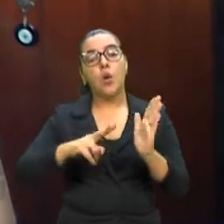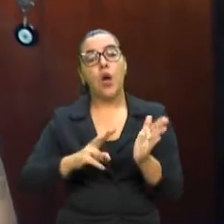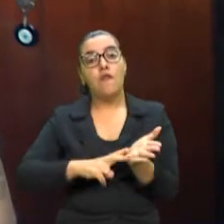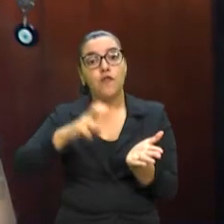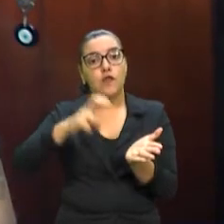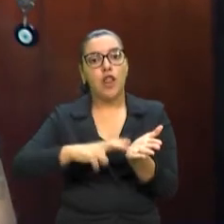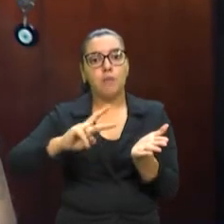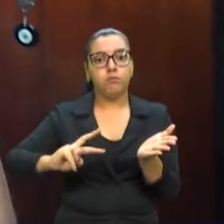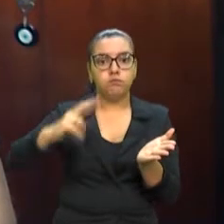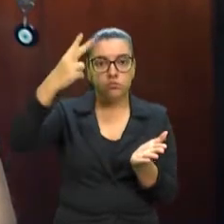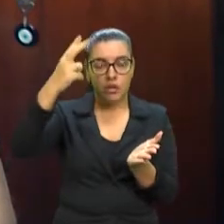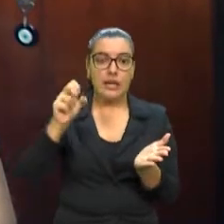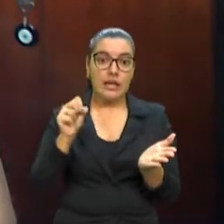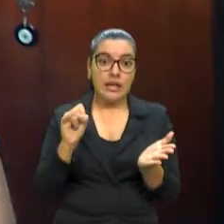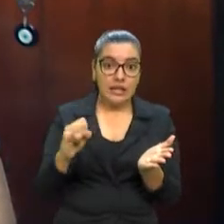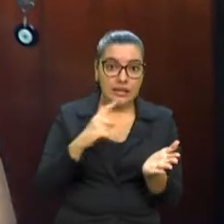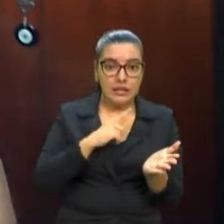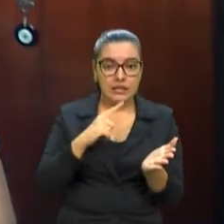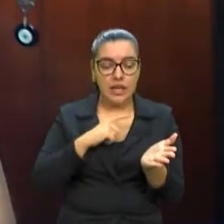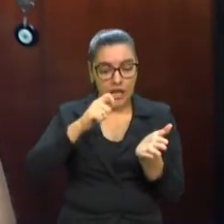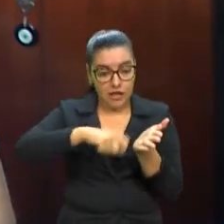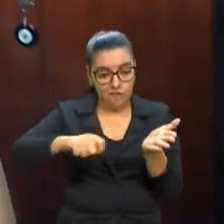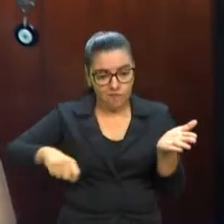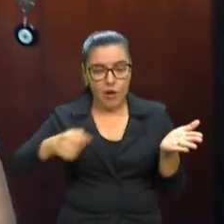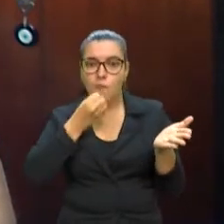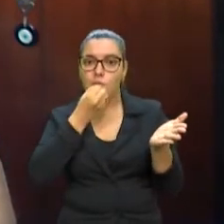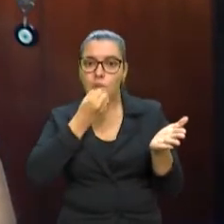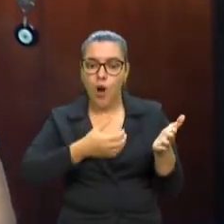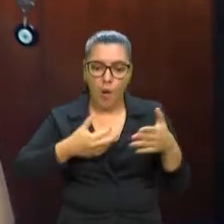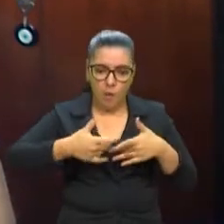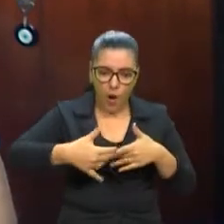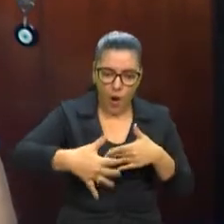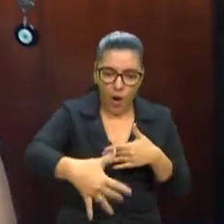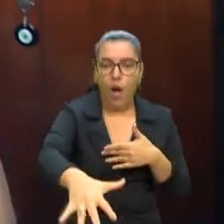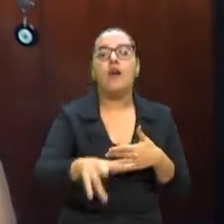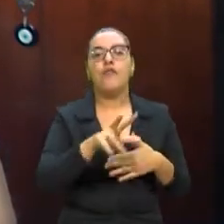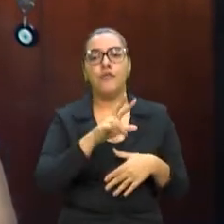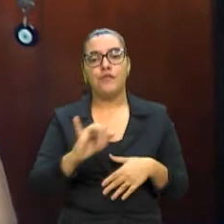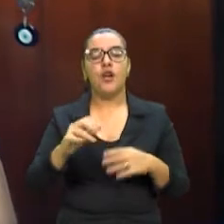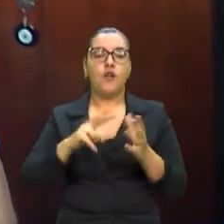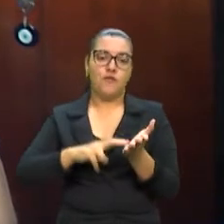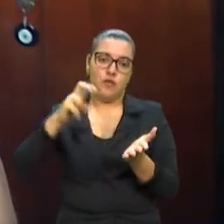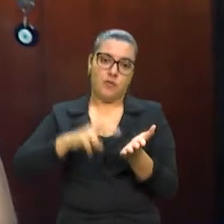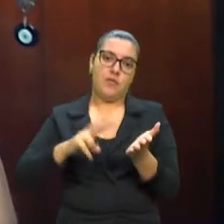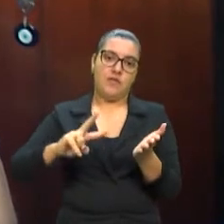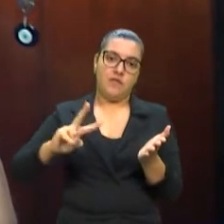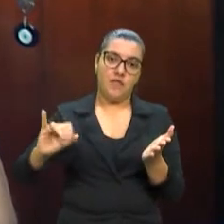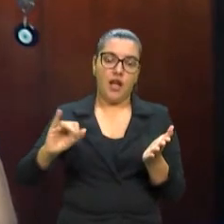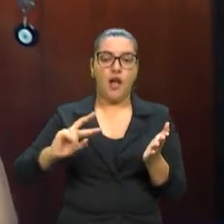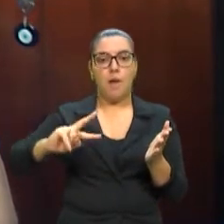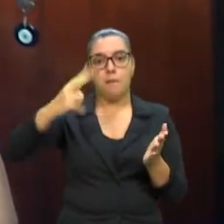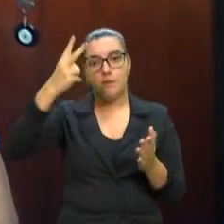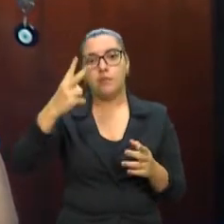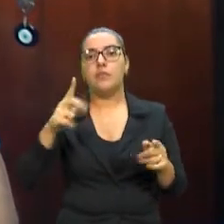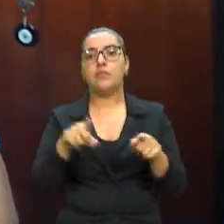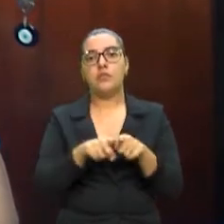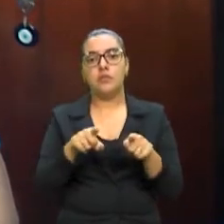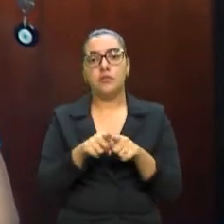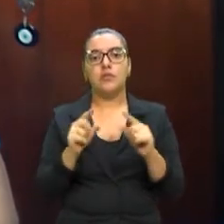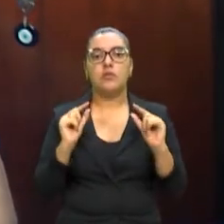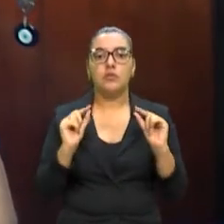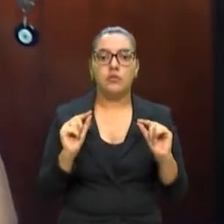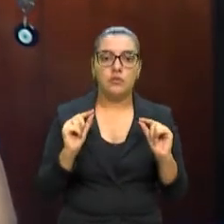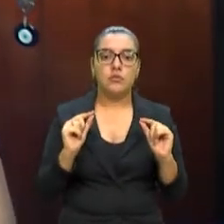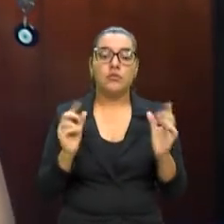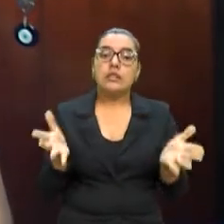estudante. E se ele escrever bastante a partir dessas leituras, o vocabulário vai aumentando. Pegando esse gancho,